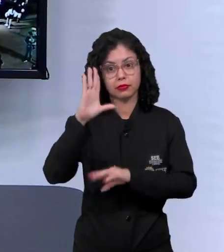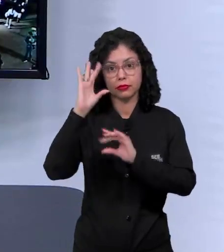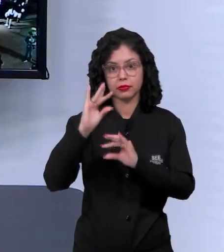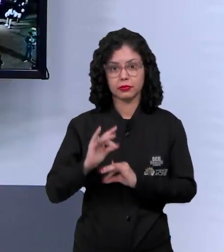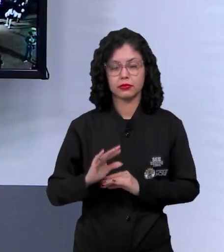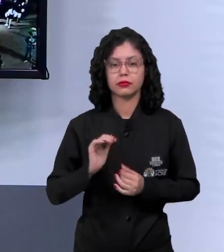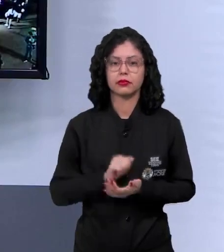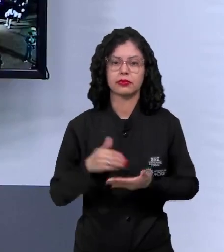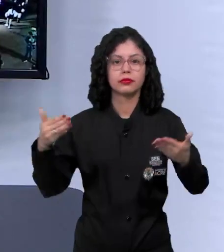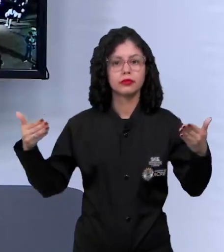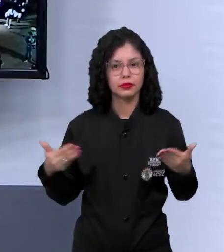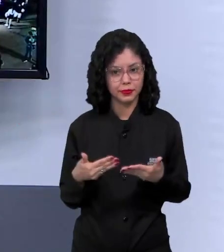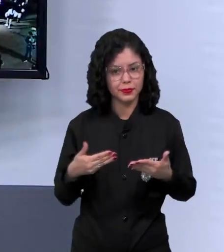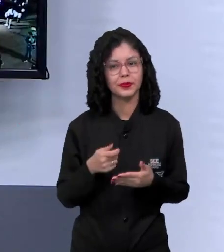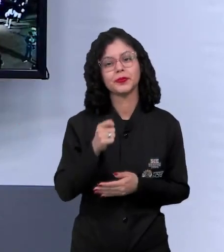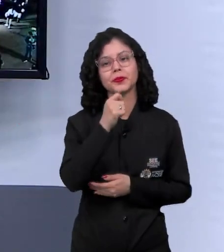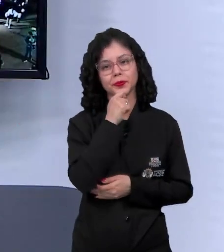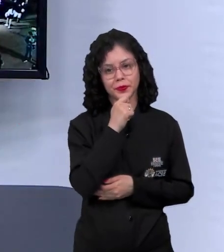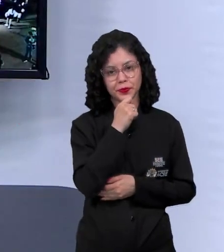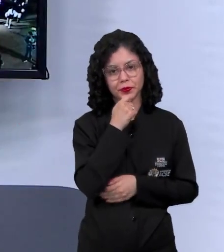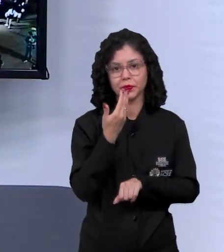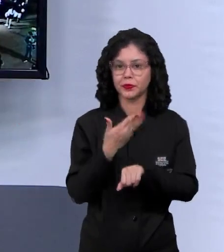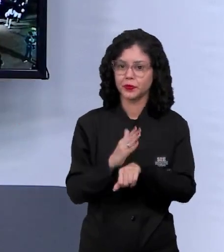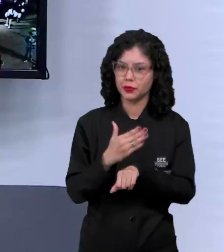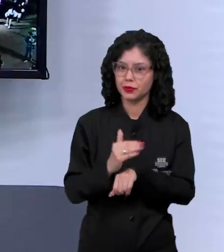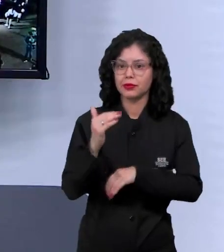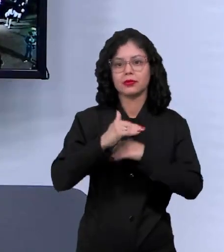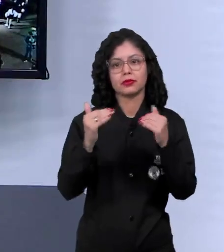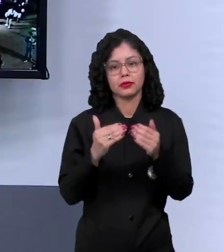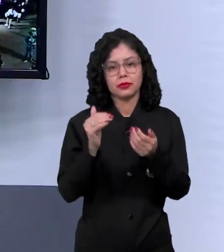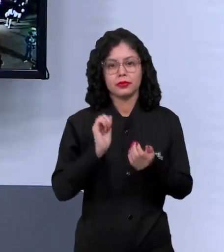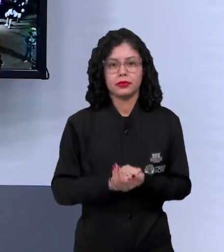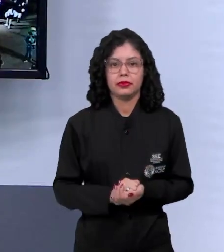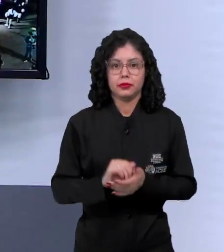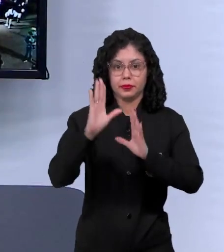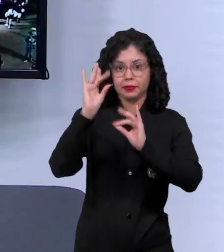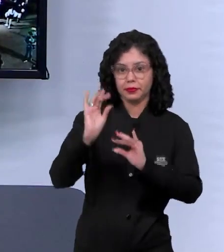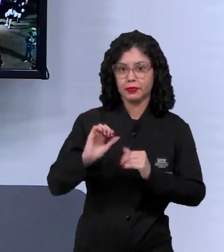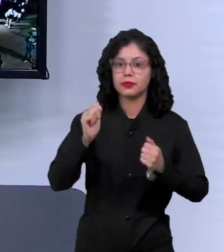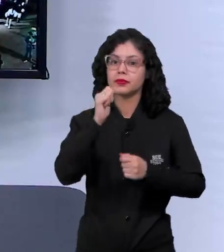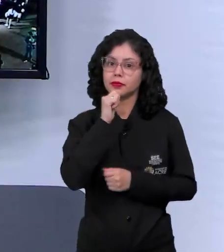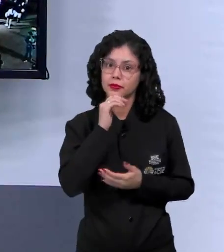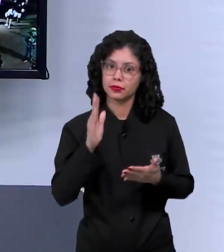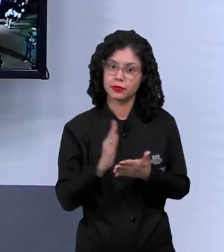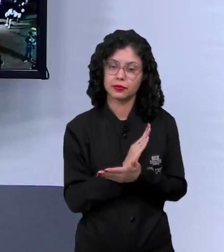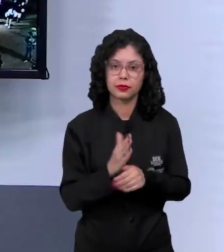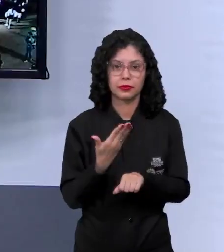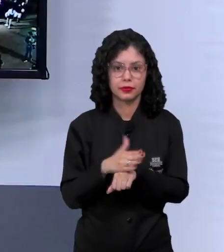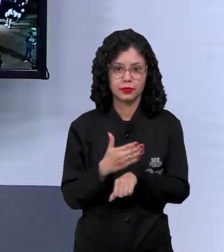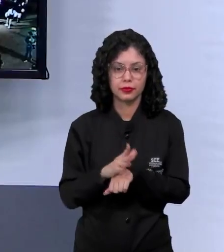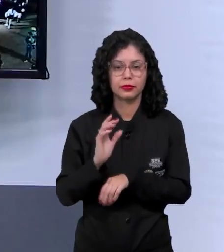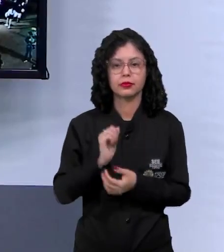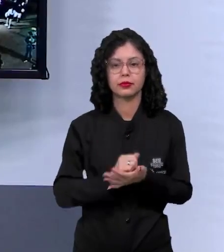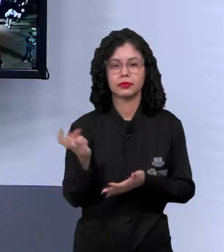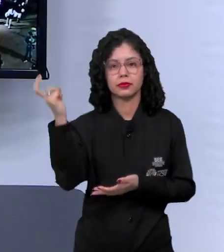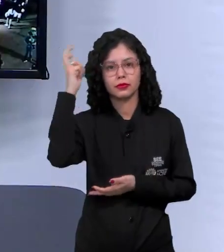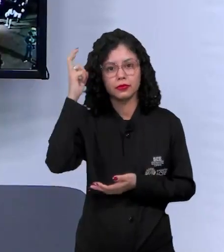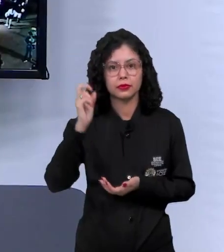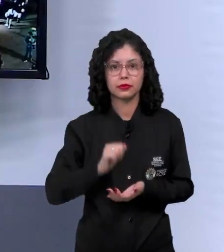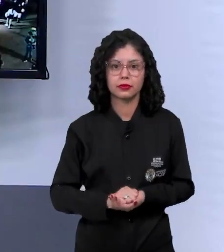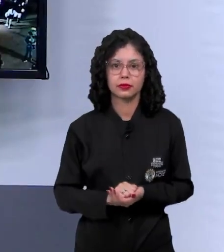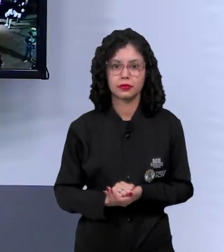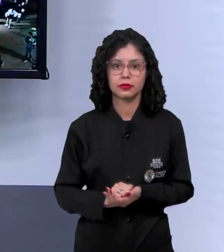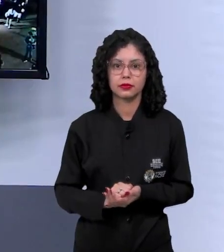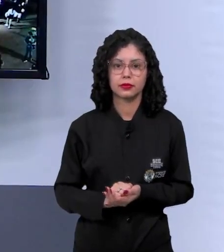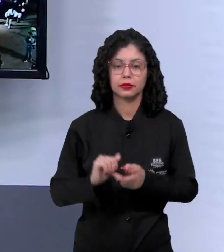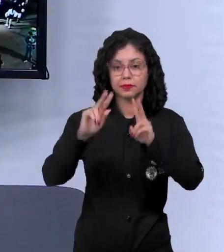destaque. E agora se tornou praticamente um fenômeno. E também nós temos algumas práticas culturais